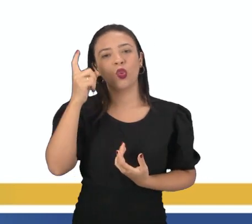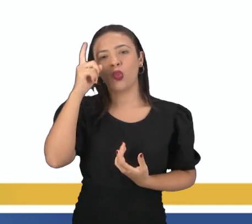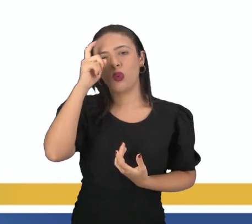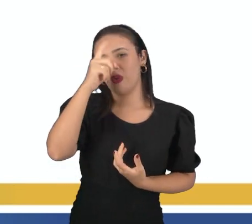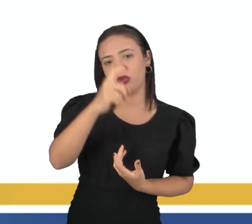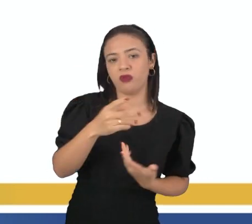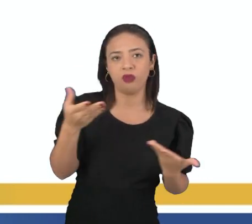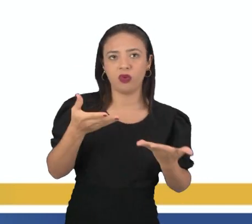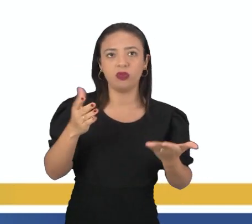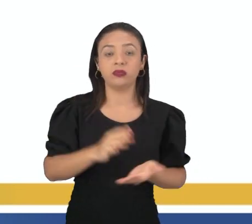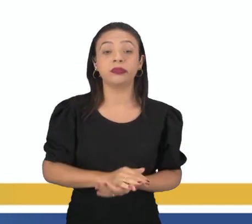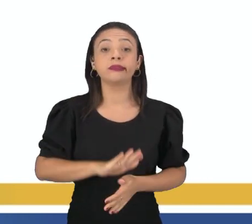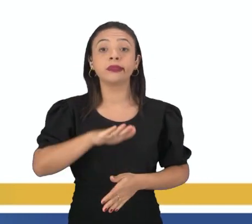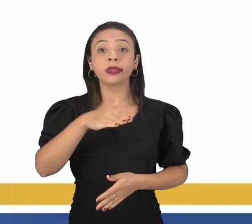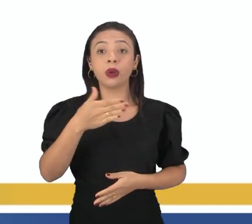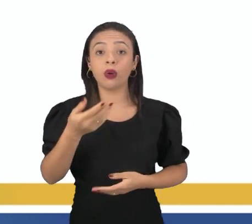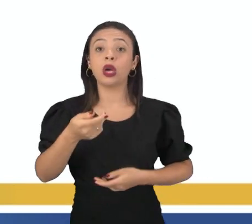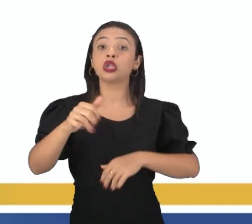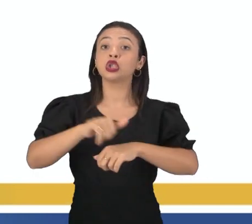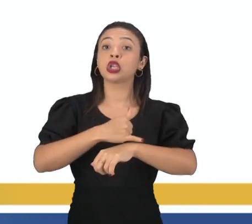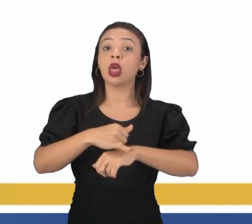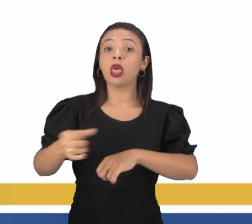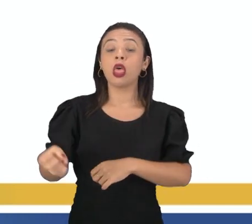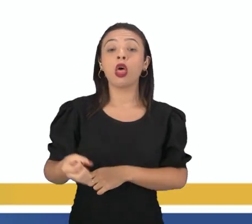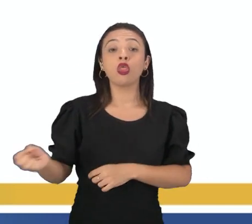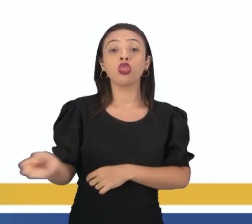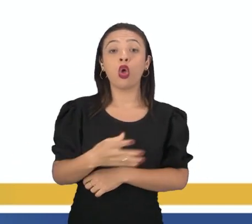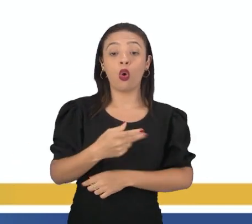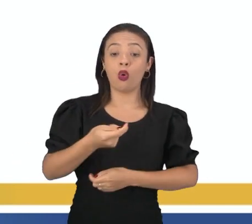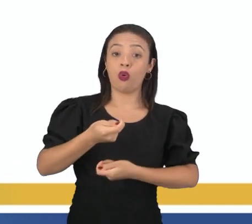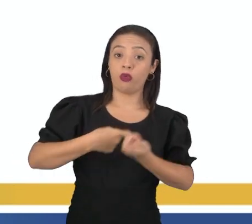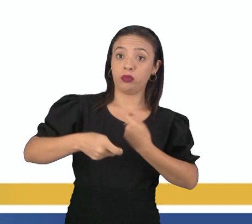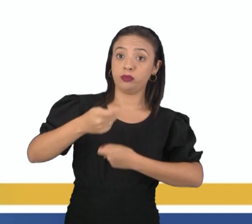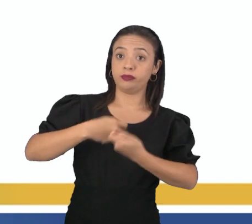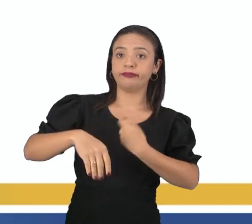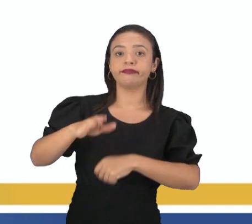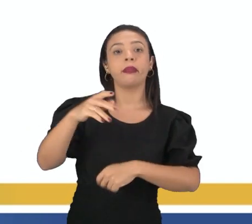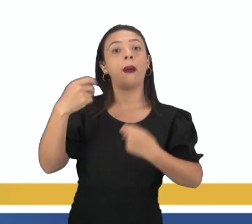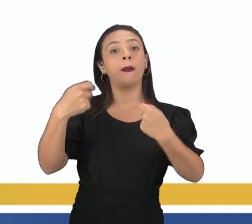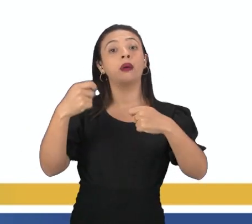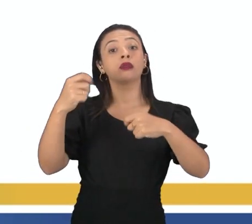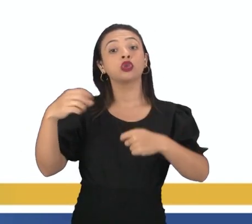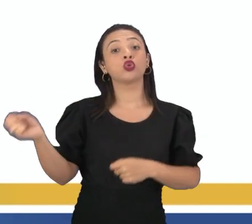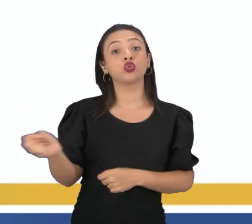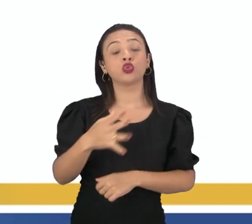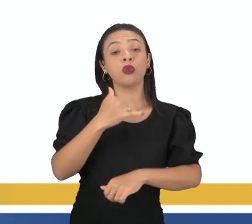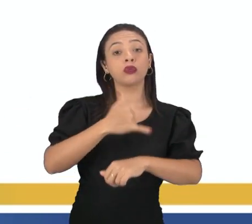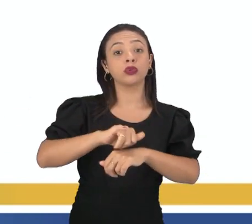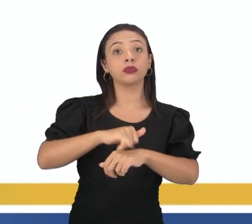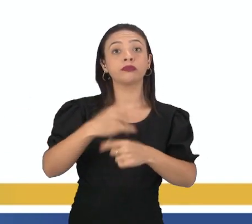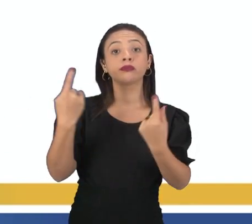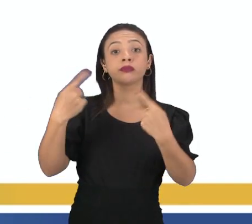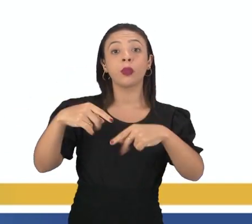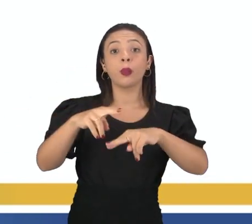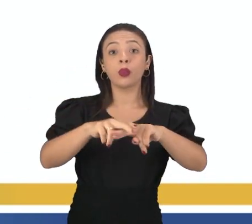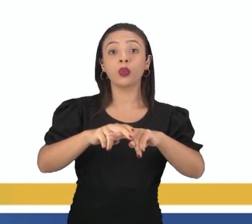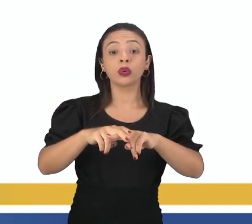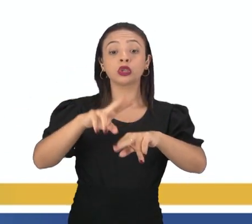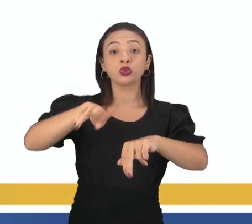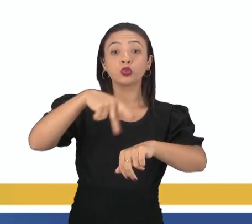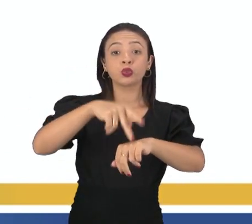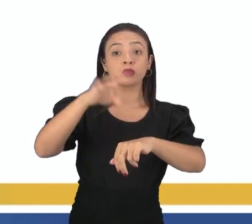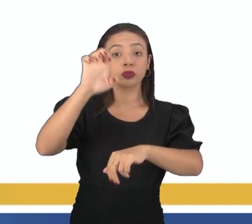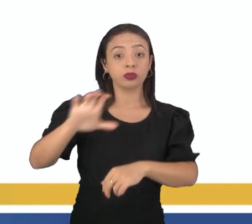novo desenvolvimento econômico precisava de outro modelo político. Assim, os países europeus foram centralizando